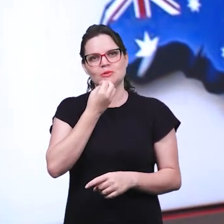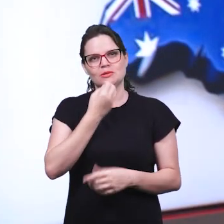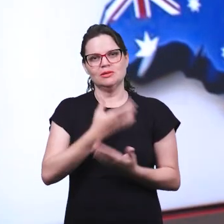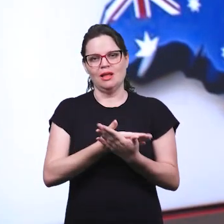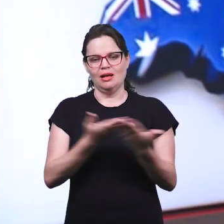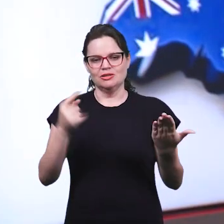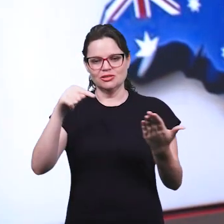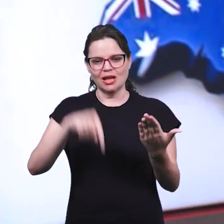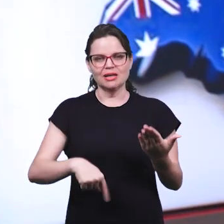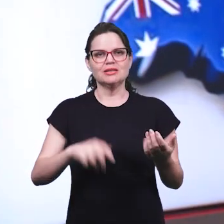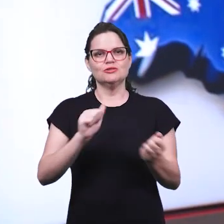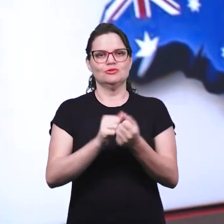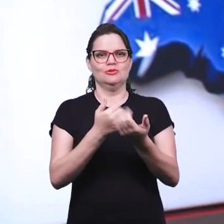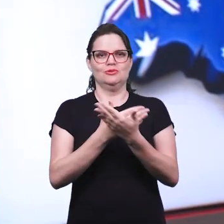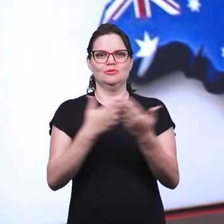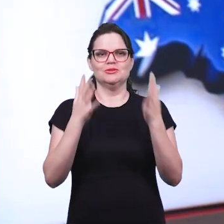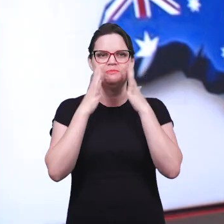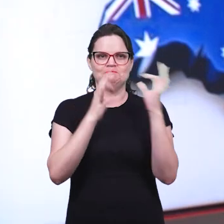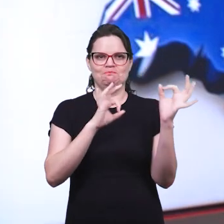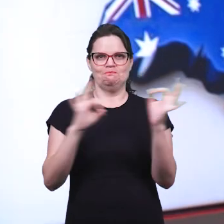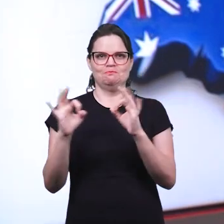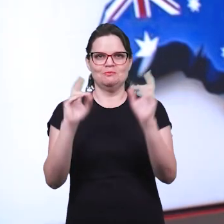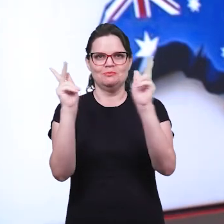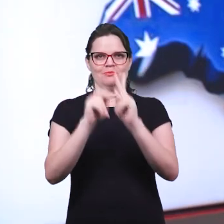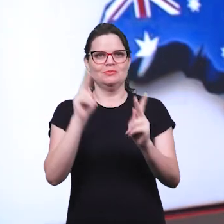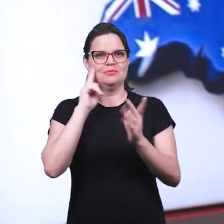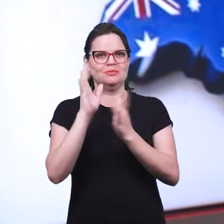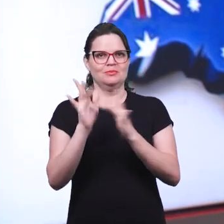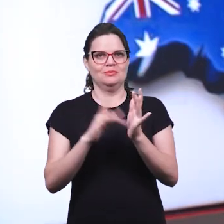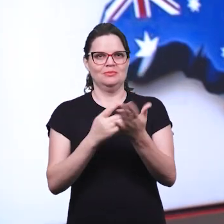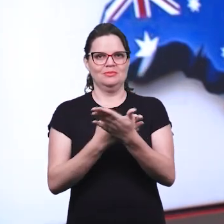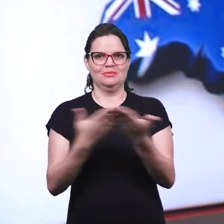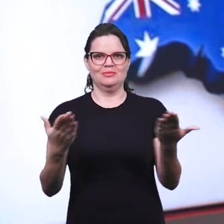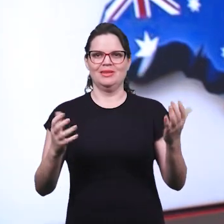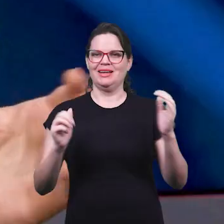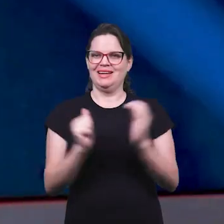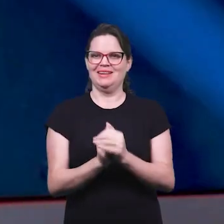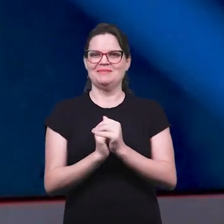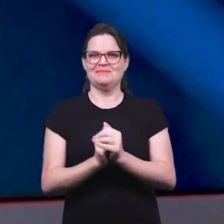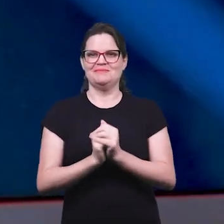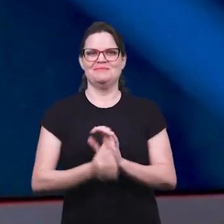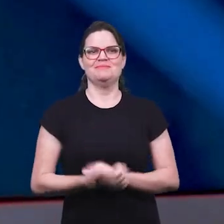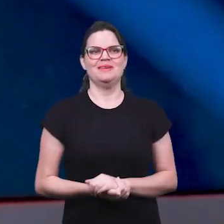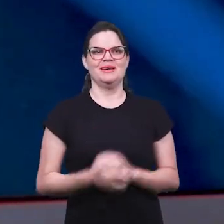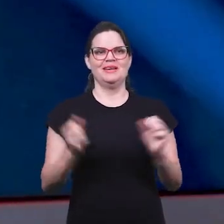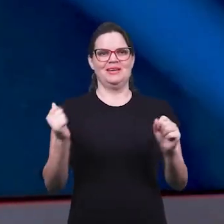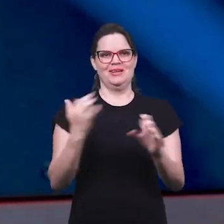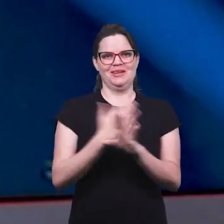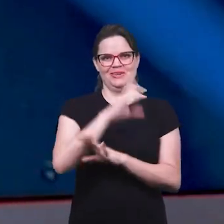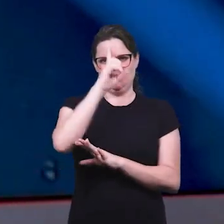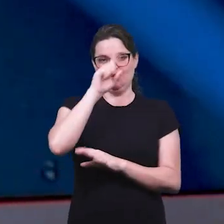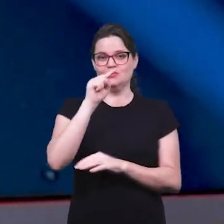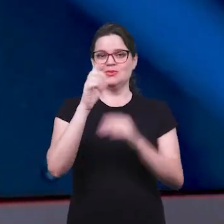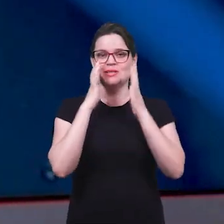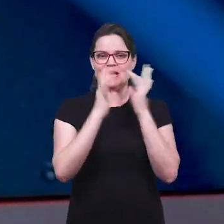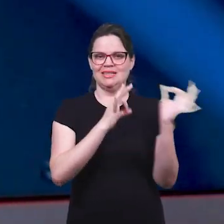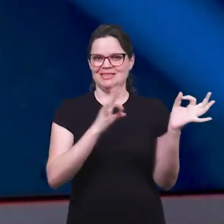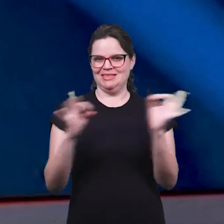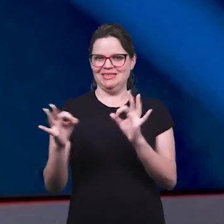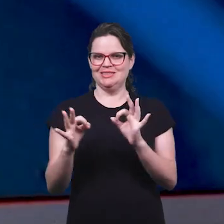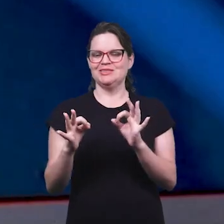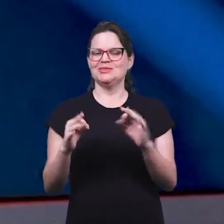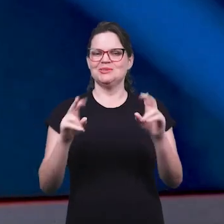aqui diante dos nossos espectadores. A paz do Senhor. Amém, glória a Jesus. Você assistiu a mais